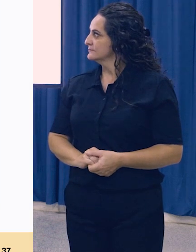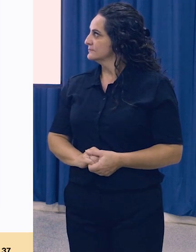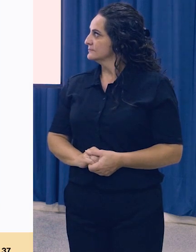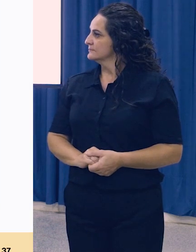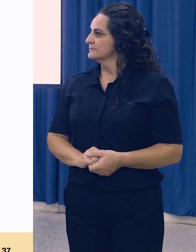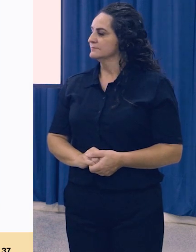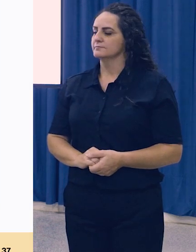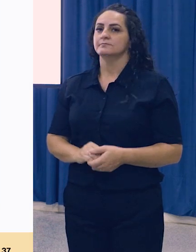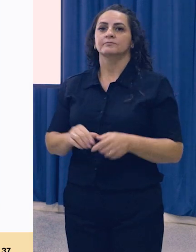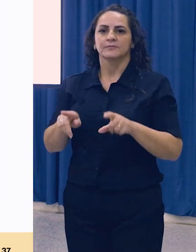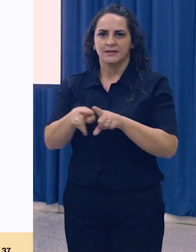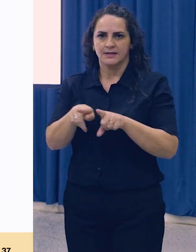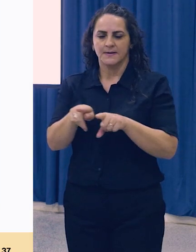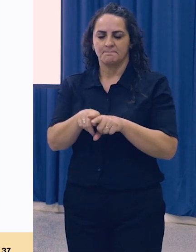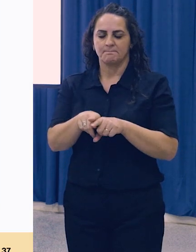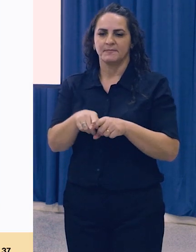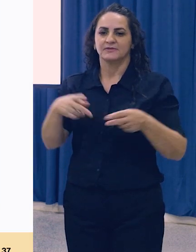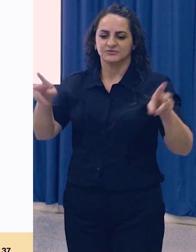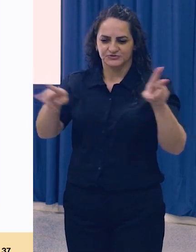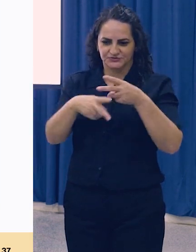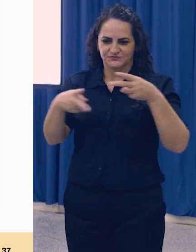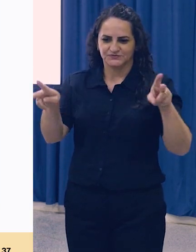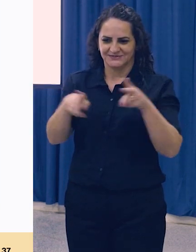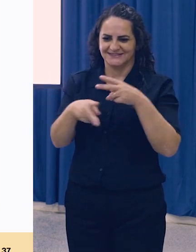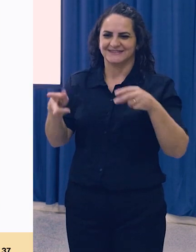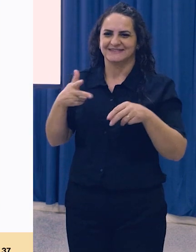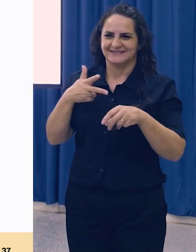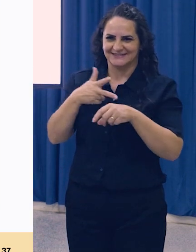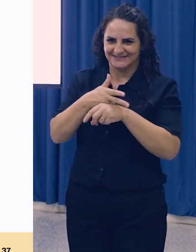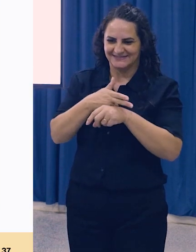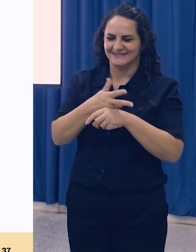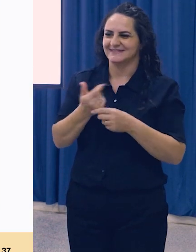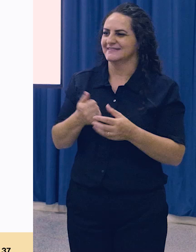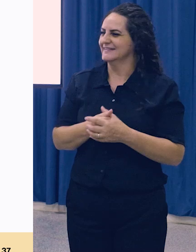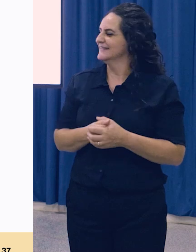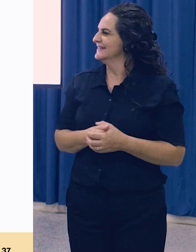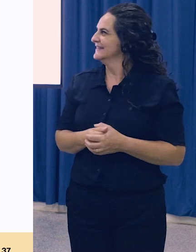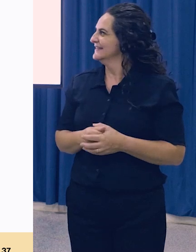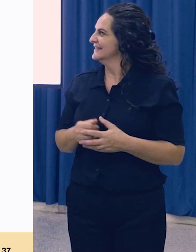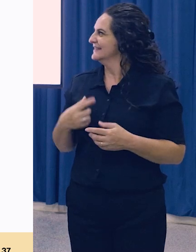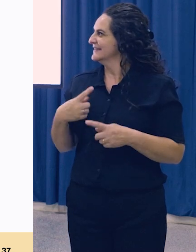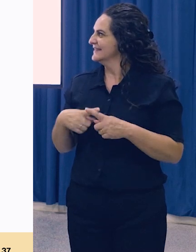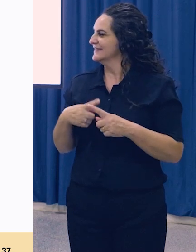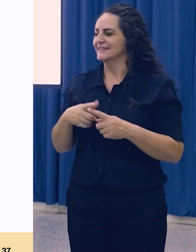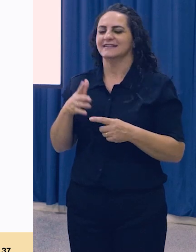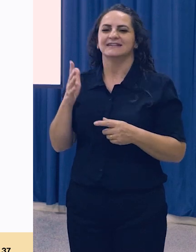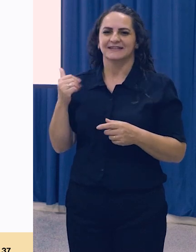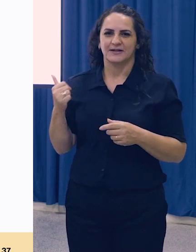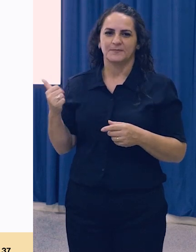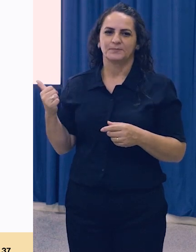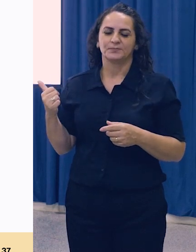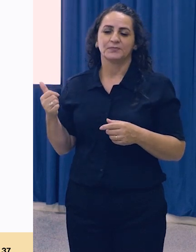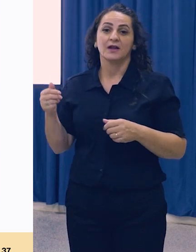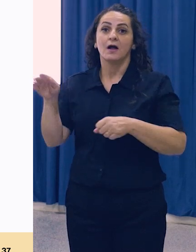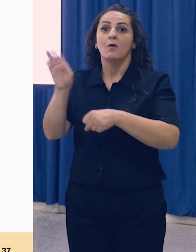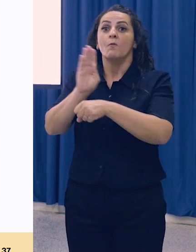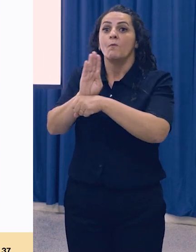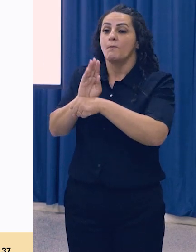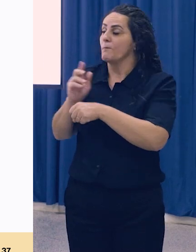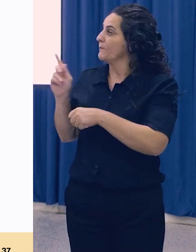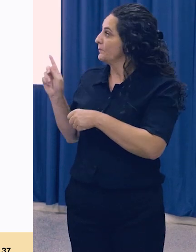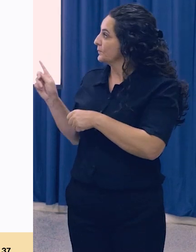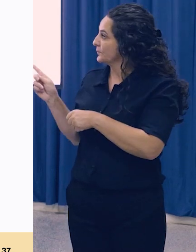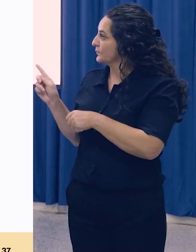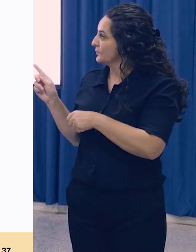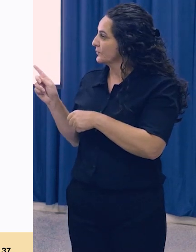De Ventos Cortantes, foi uma produção recente, por isso o e-book tá cheio dela. Mas assim, Ventos Cortantes é um filme que